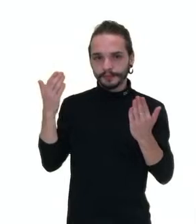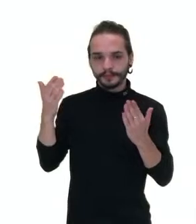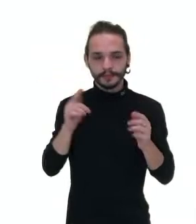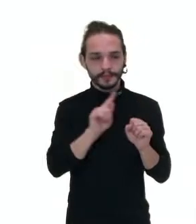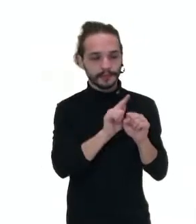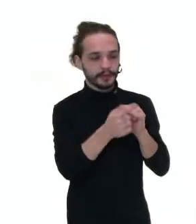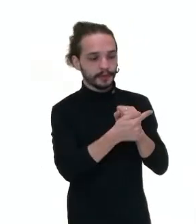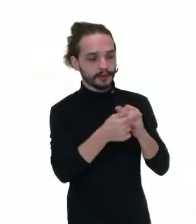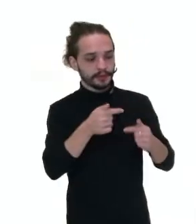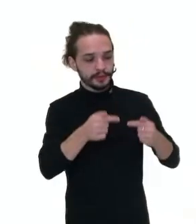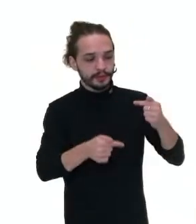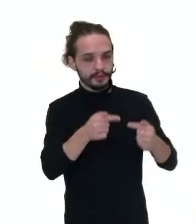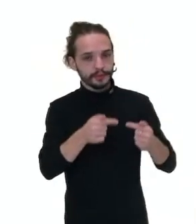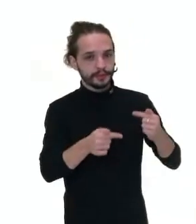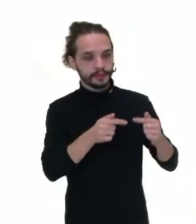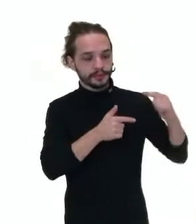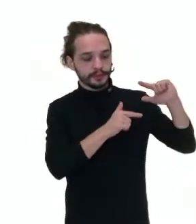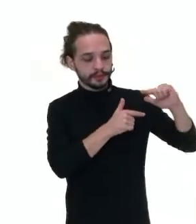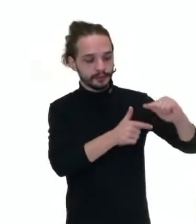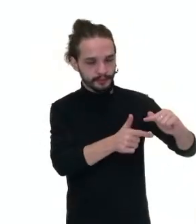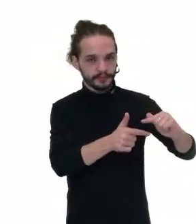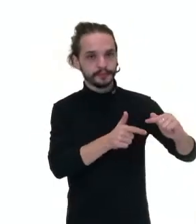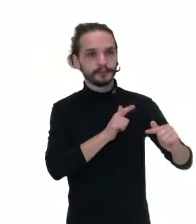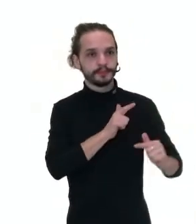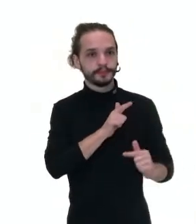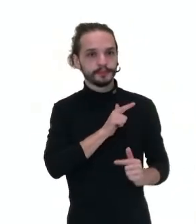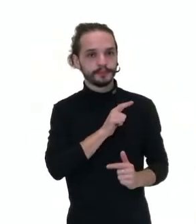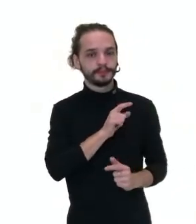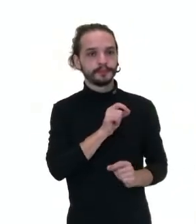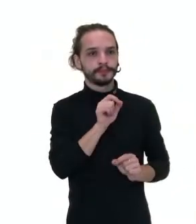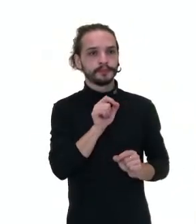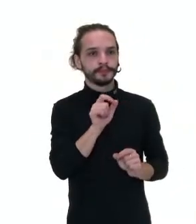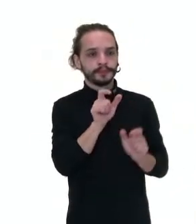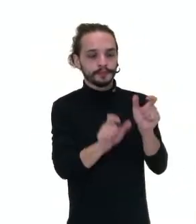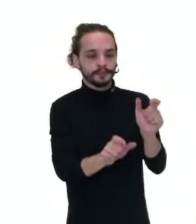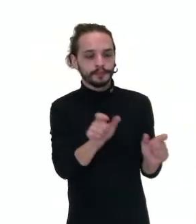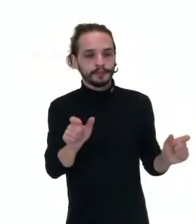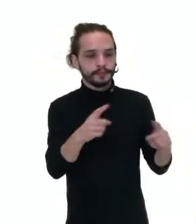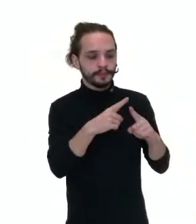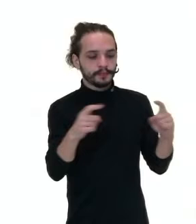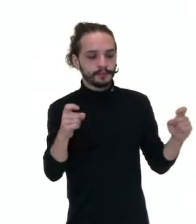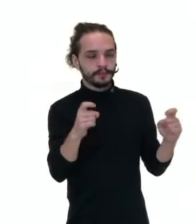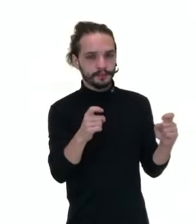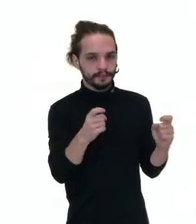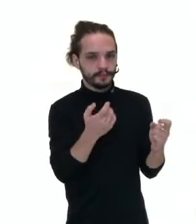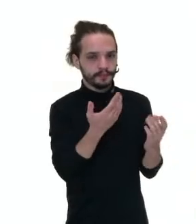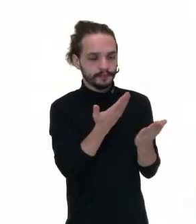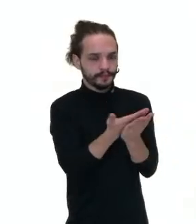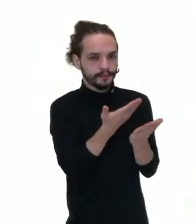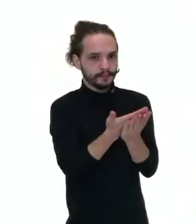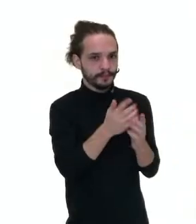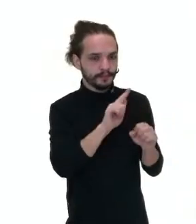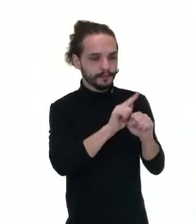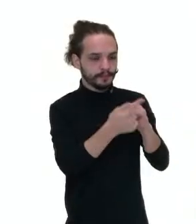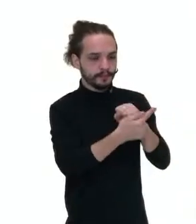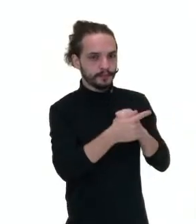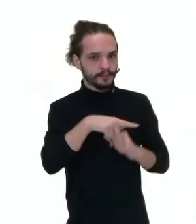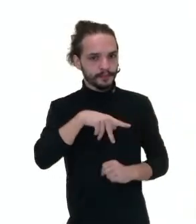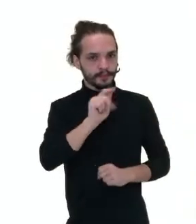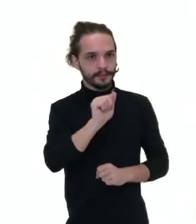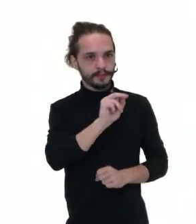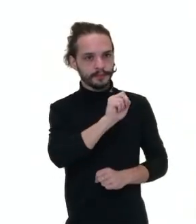geopolítica clássica, formada então pelos cientistas aqui, ó, o geógrafo Carl